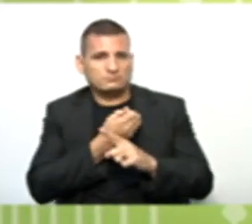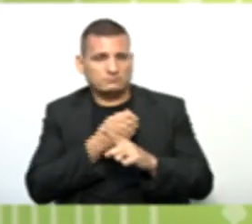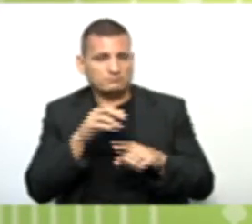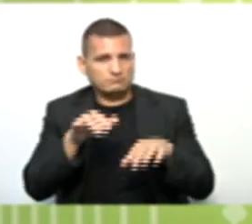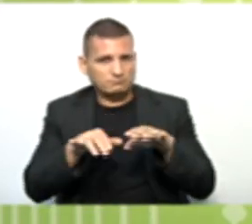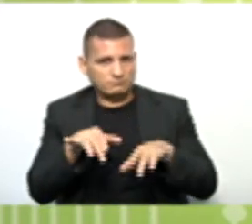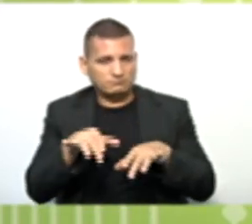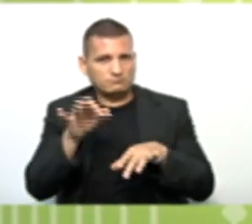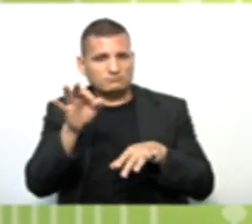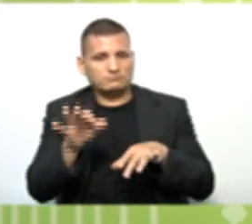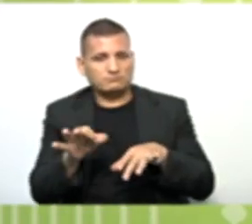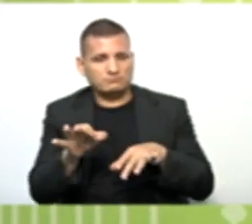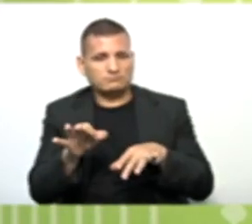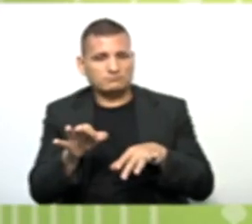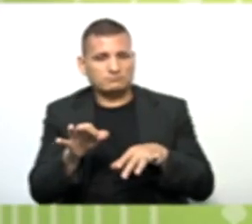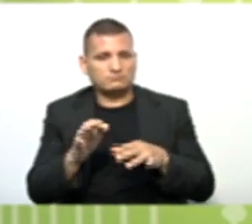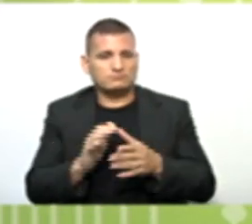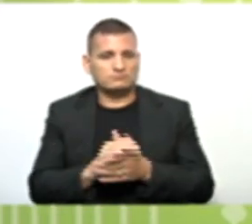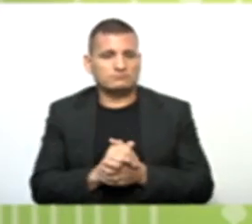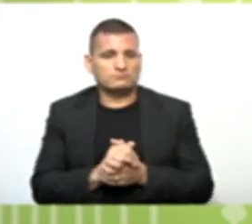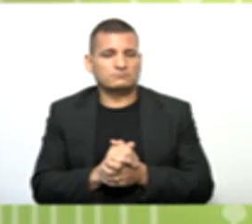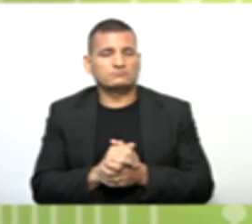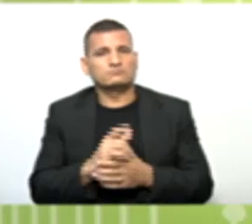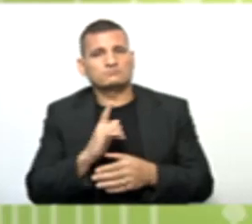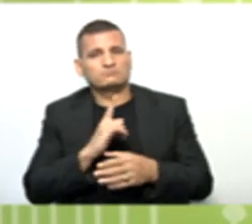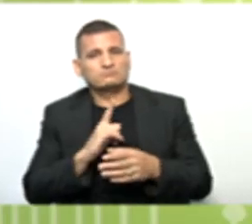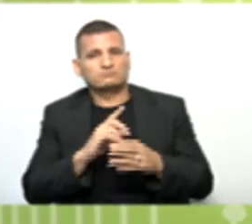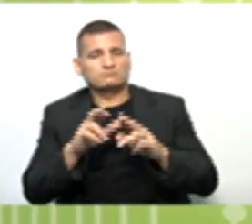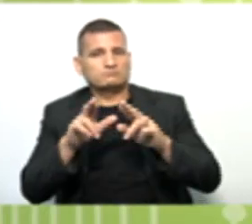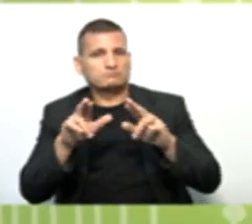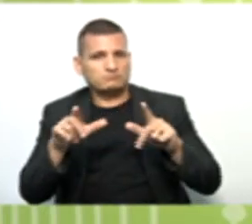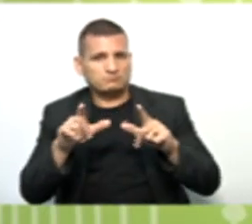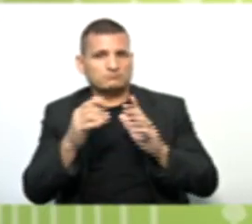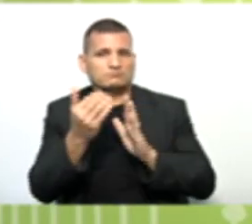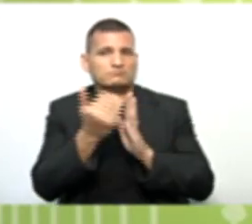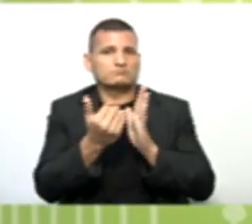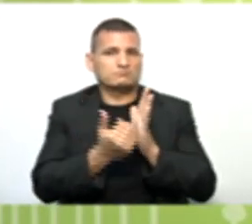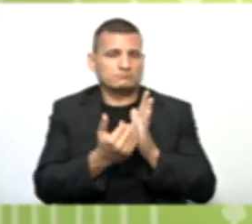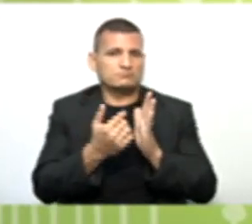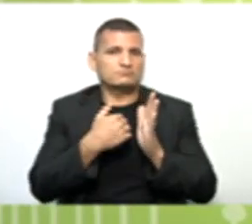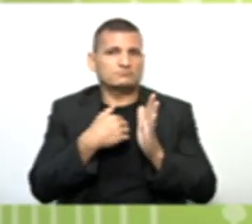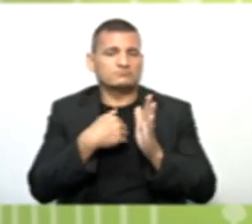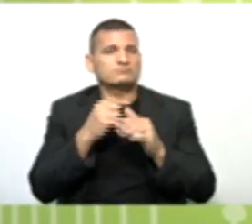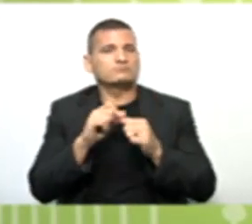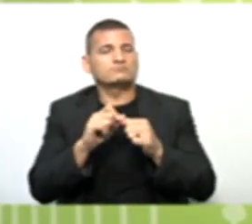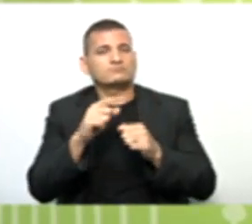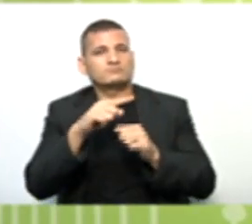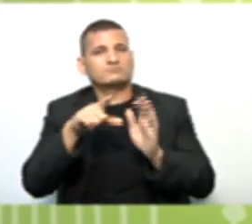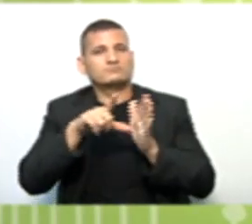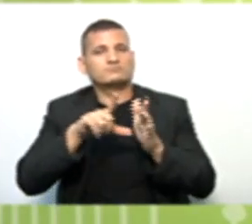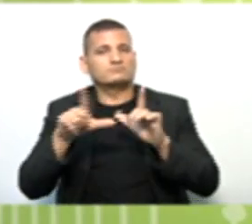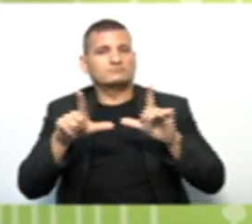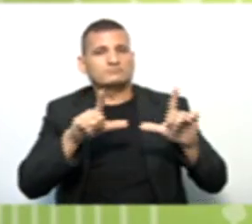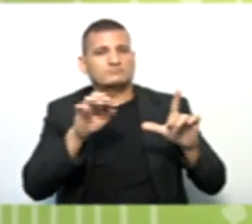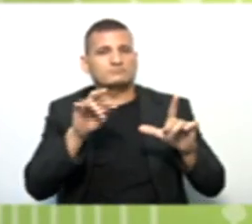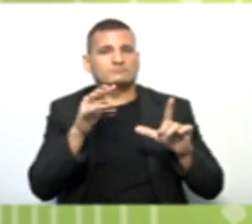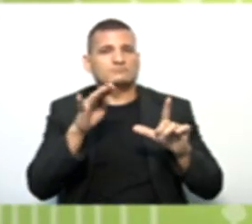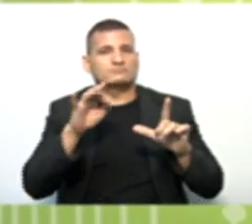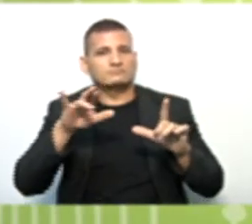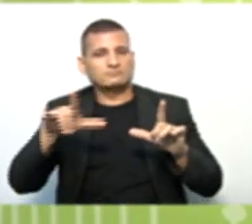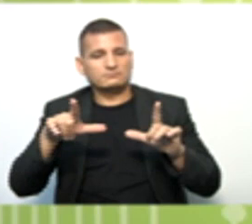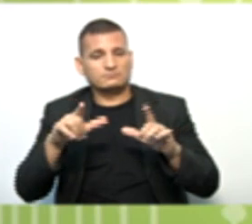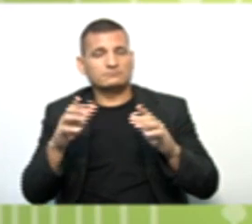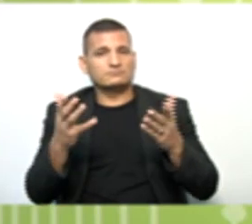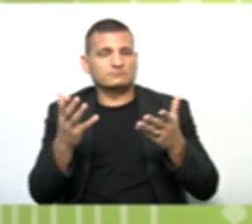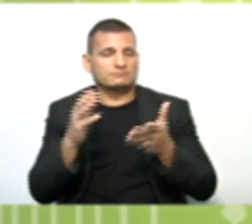teclado, certo? Vai ter uma pequena diferença do programa que eu acabei de resolver ali naquele tutorial. Bom, vamos começar a